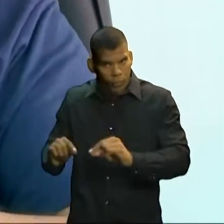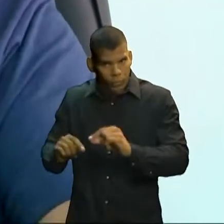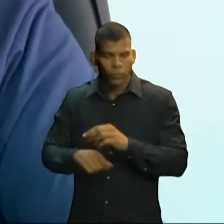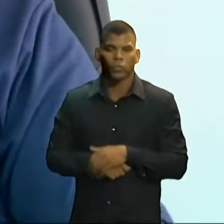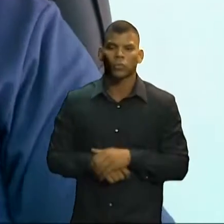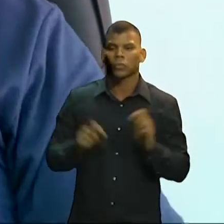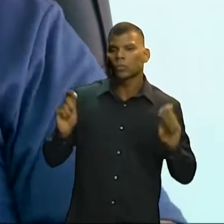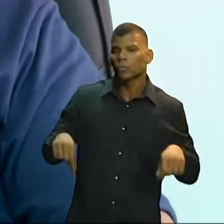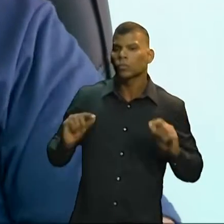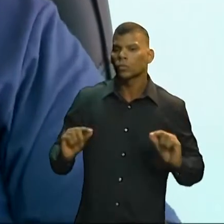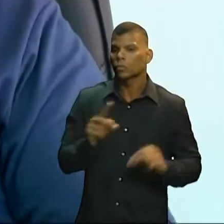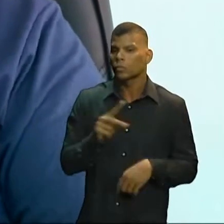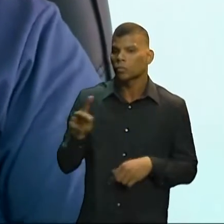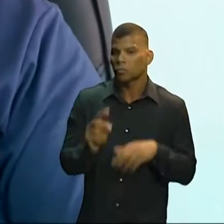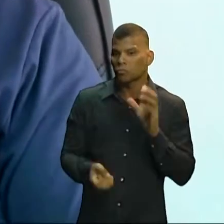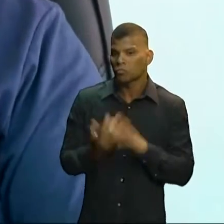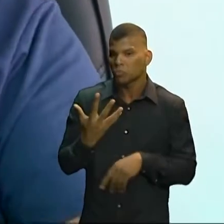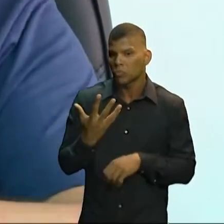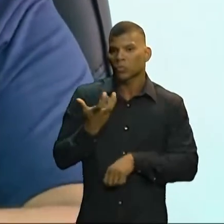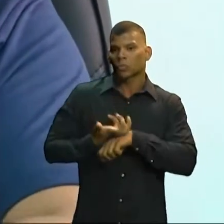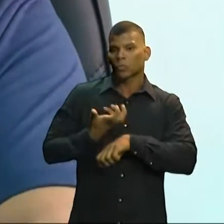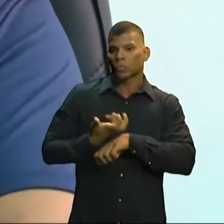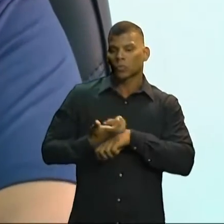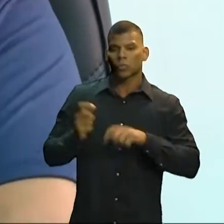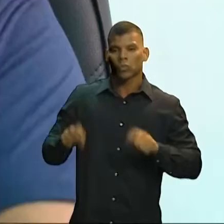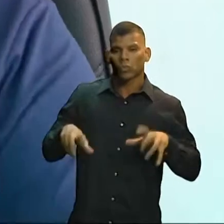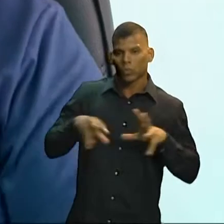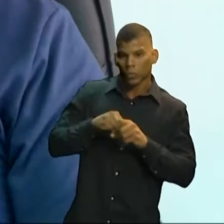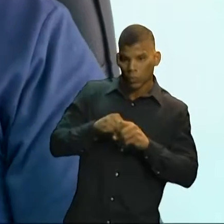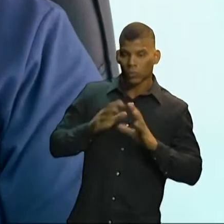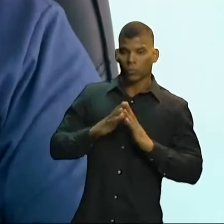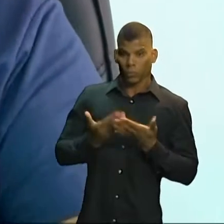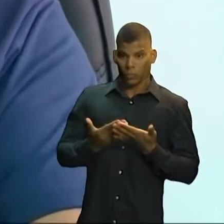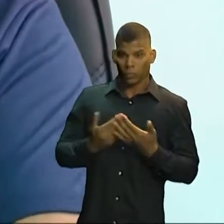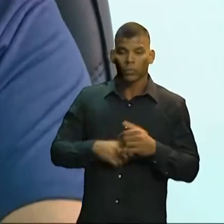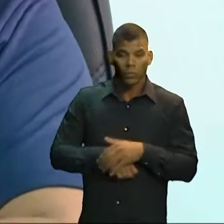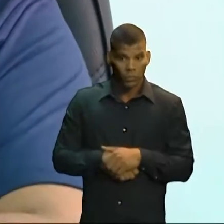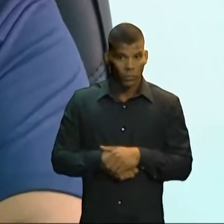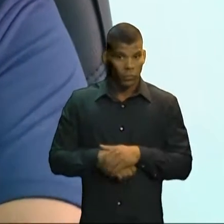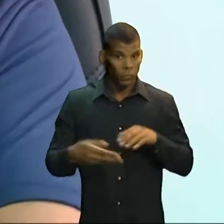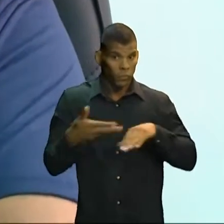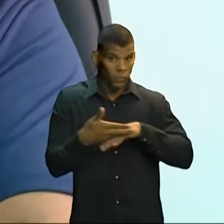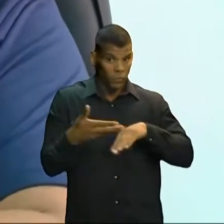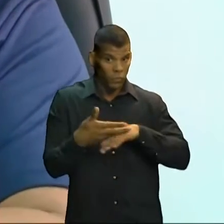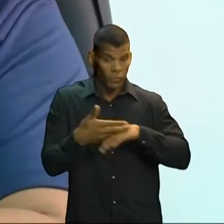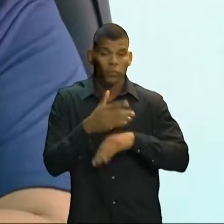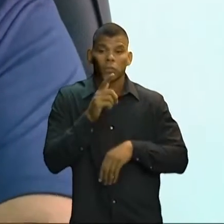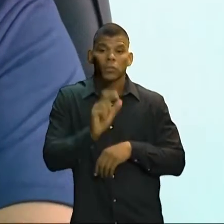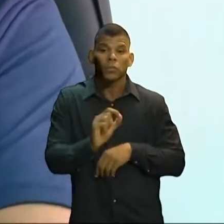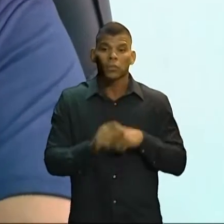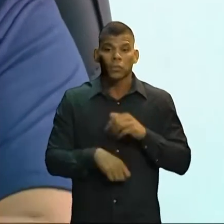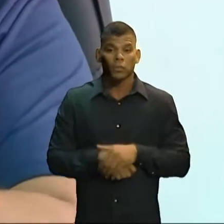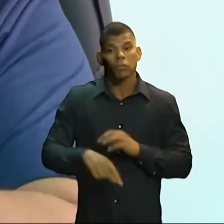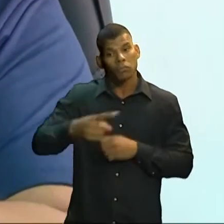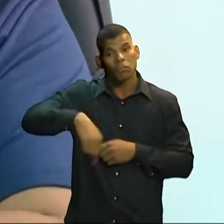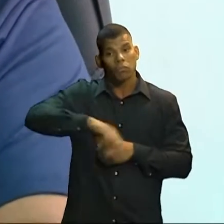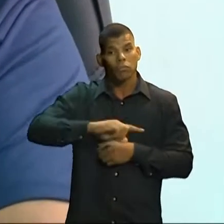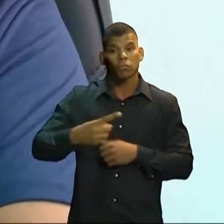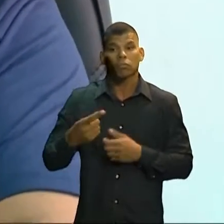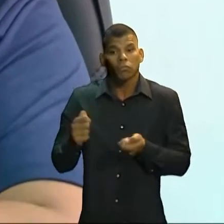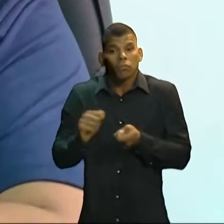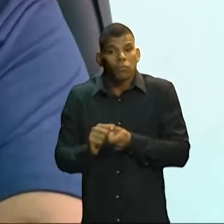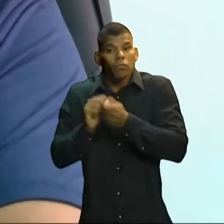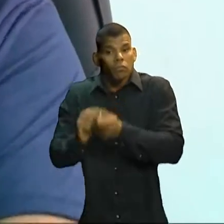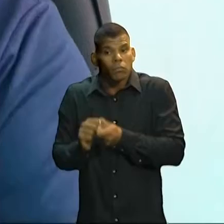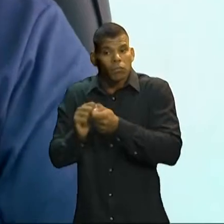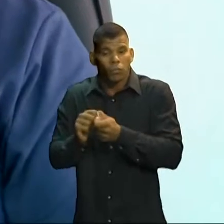inclusive, do professor poder criar algumas disciplinas para serem ministradas na escola, né? E essa participação efetiva dos professores, a gente reconhece que é algo